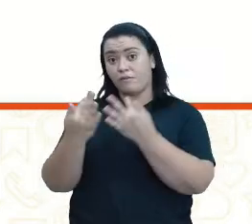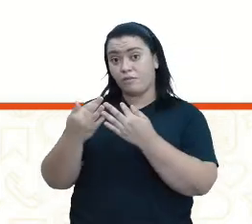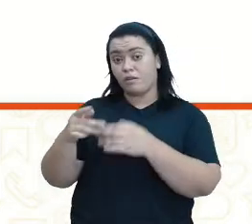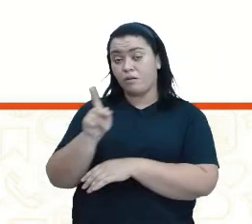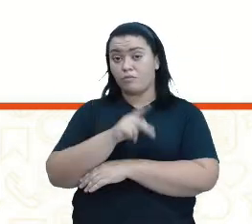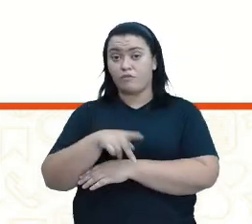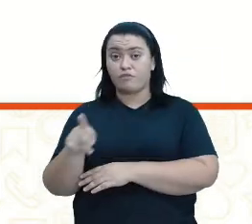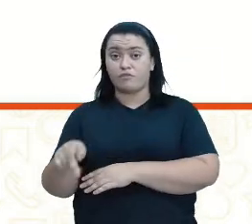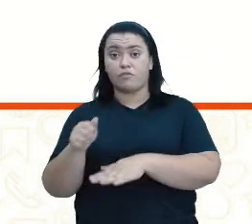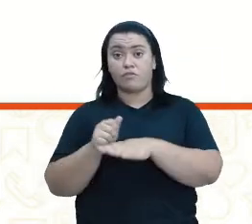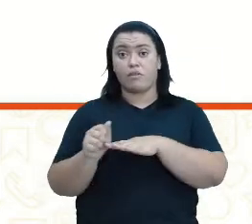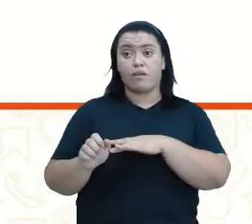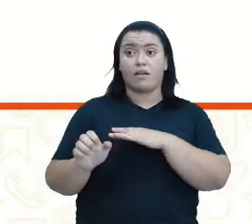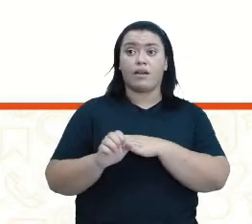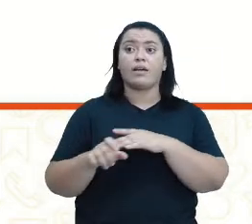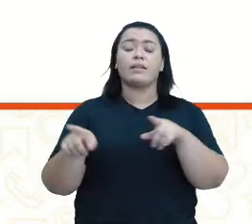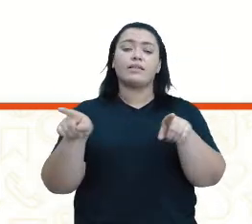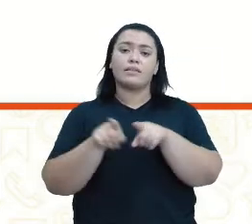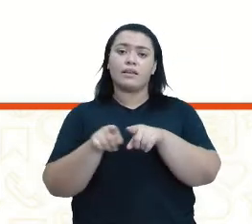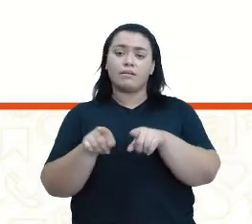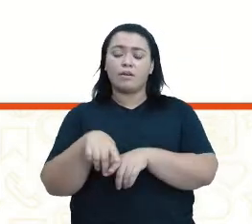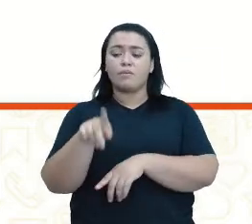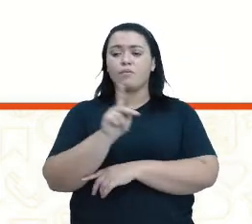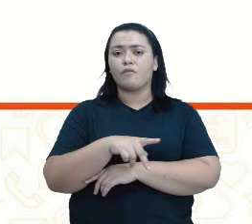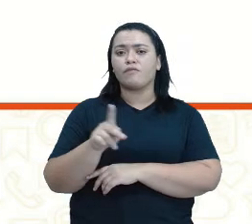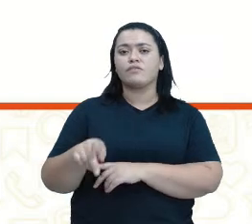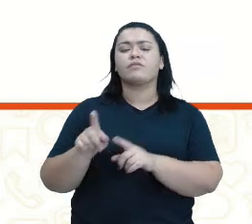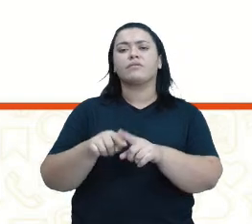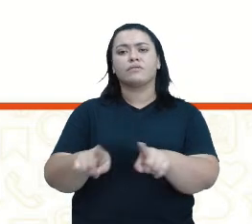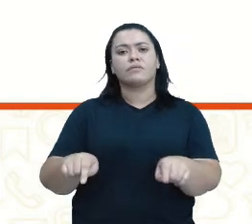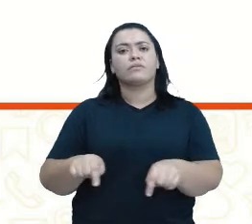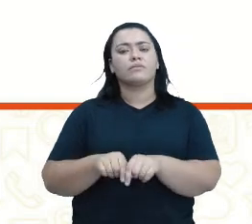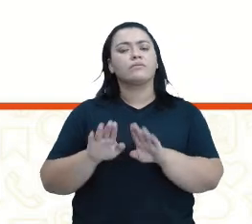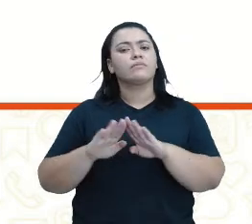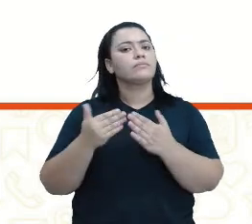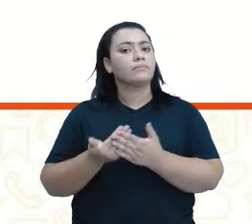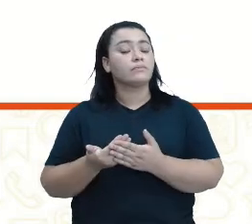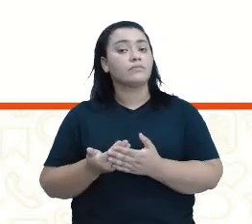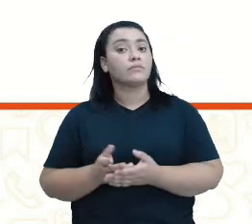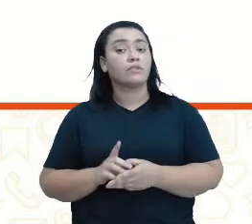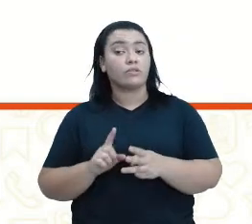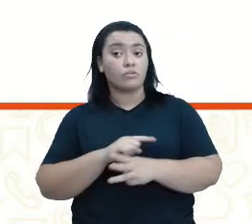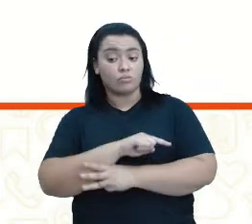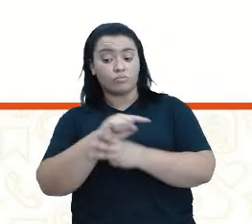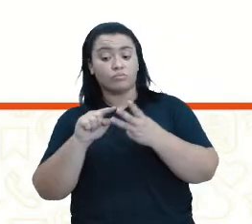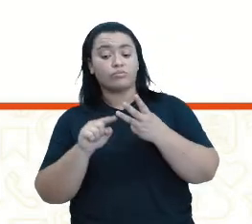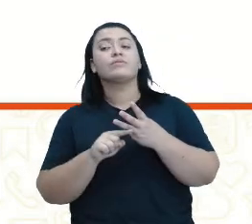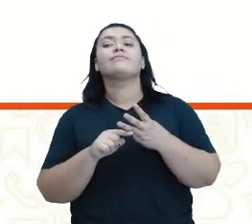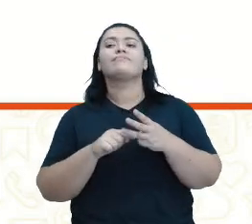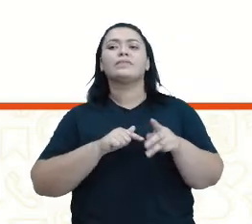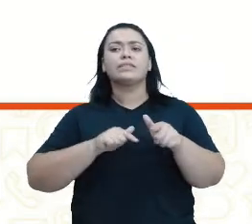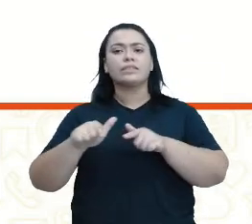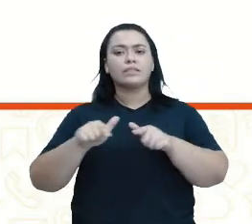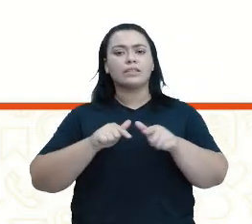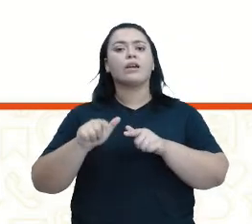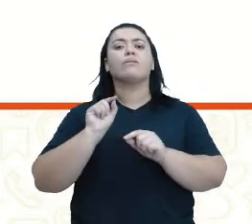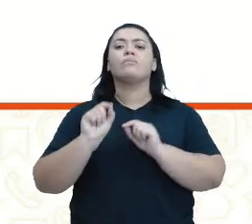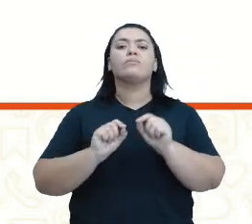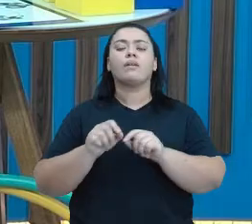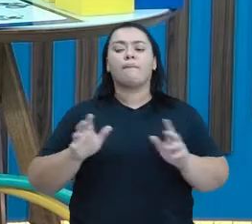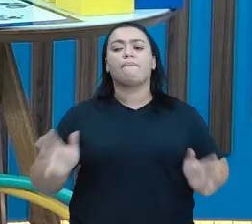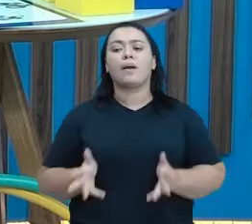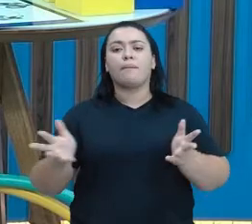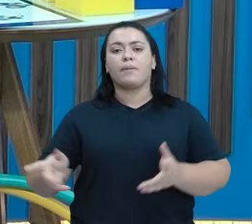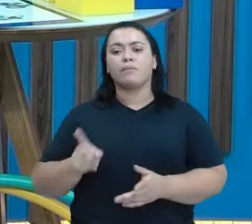professor do AEE, professor da sala regular, todos eles trabalhando em prol